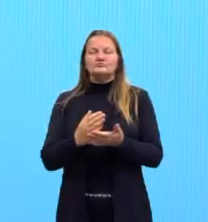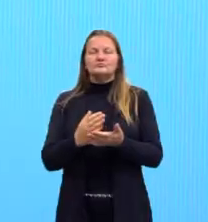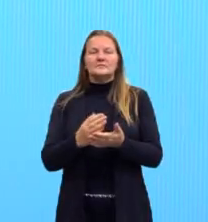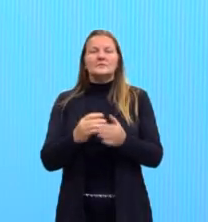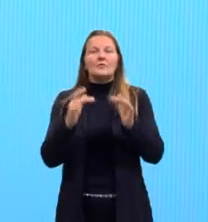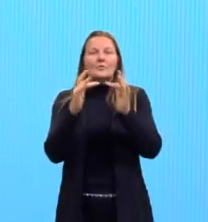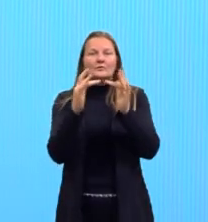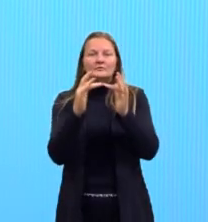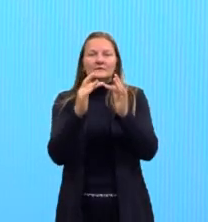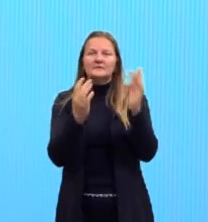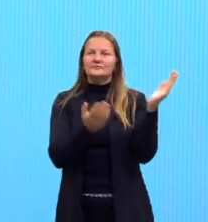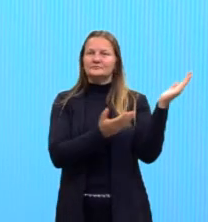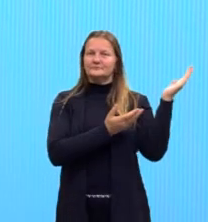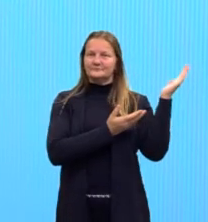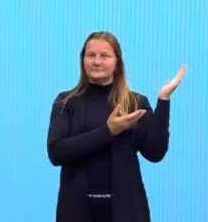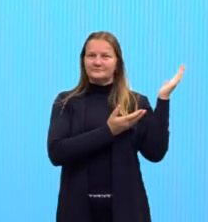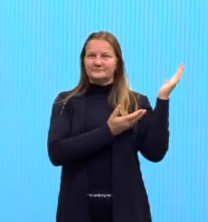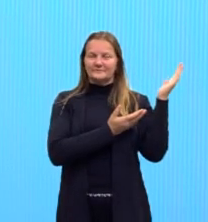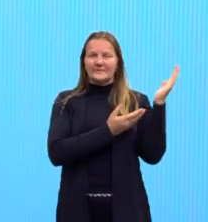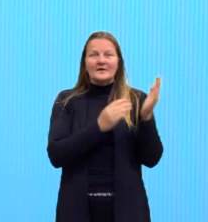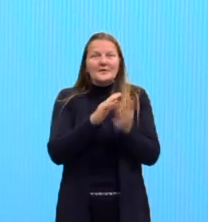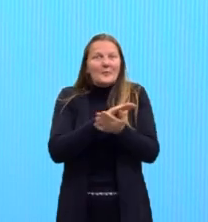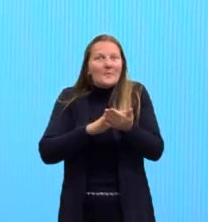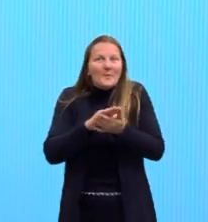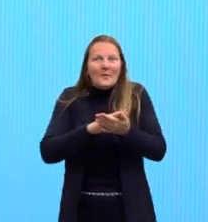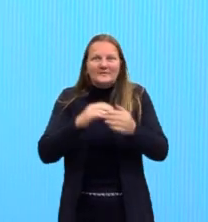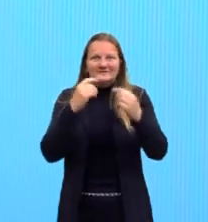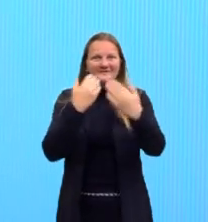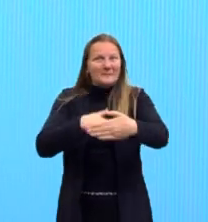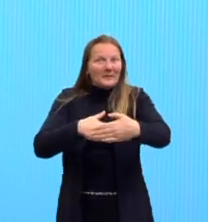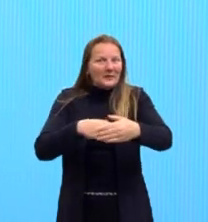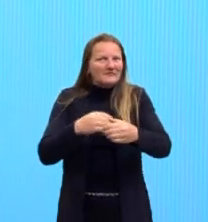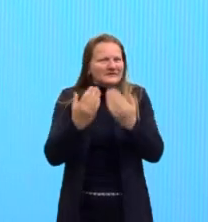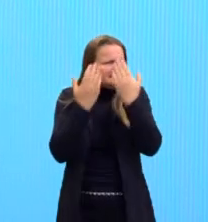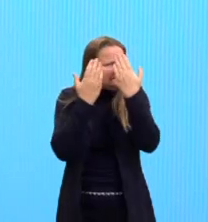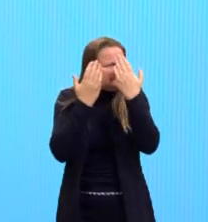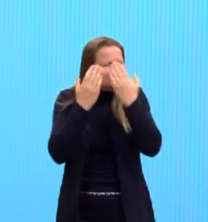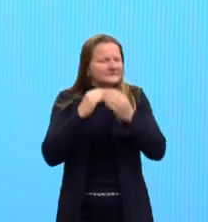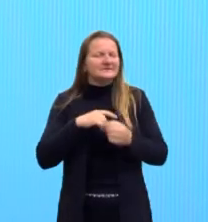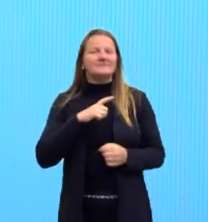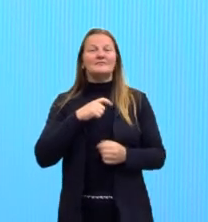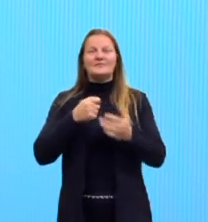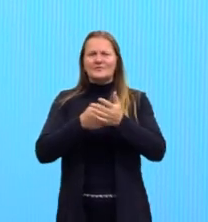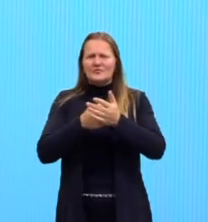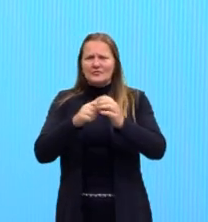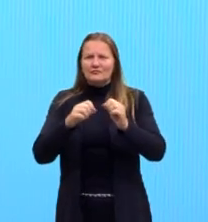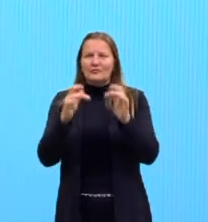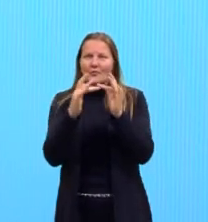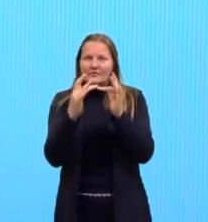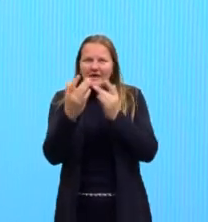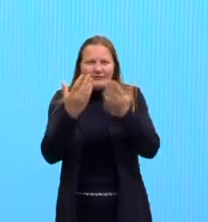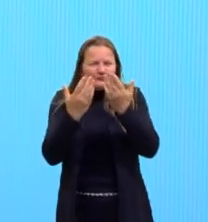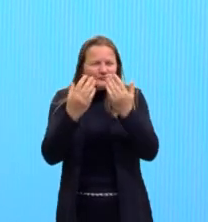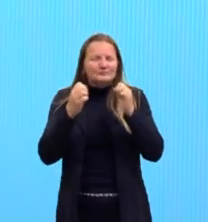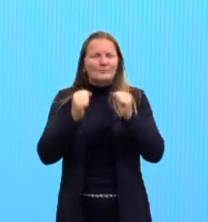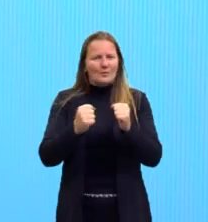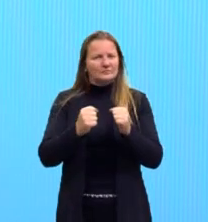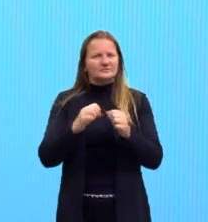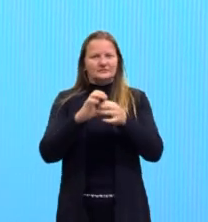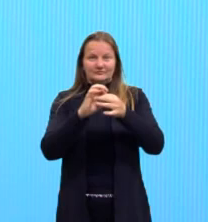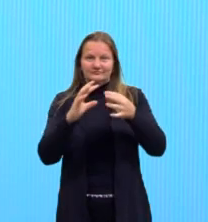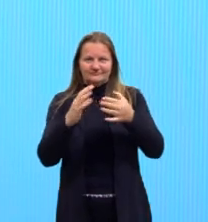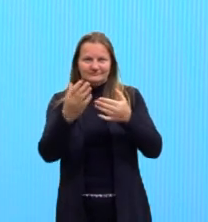deixo os nossos contatos tá não vai para a prova com dúvida tenta sanar essas dúvidas